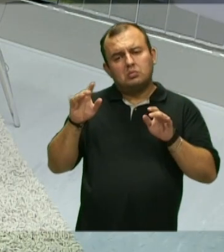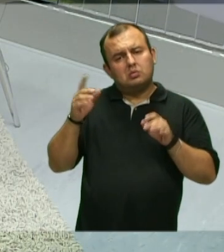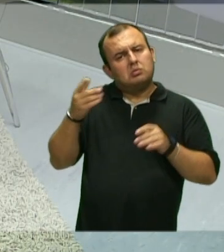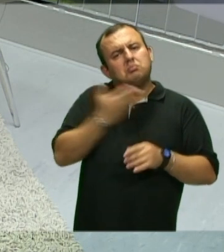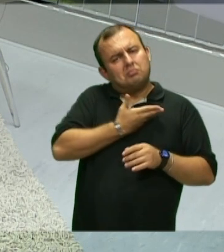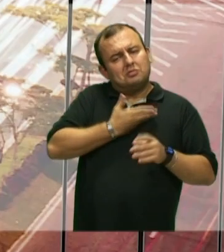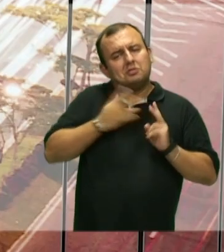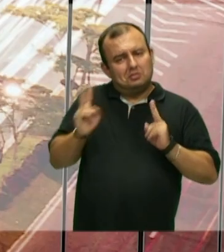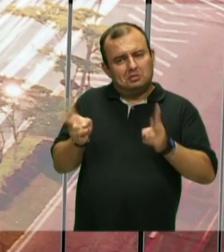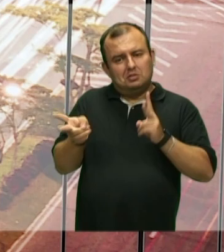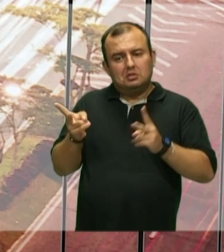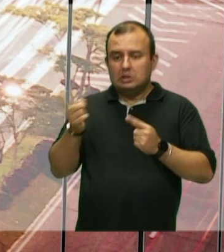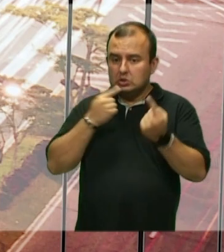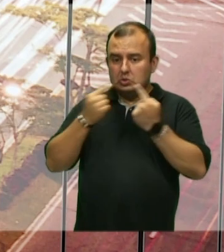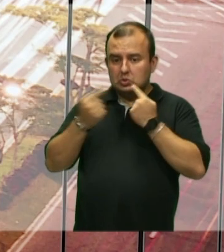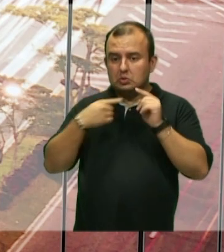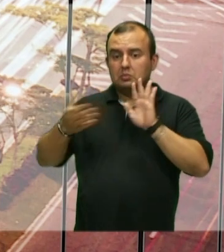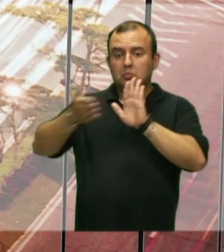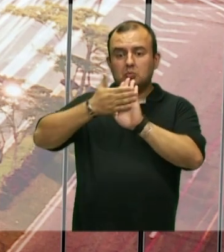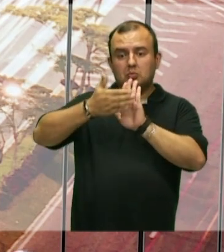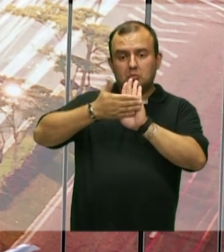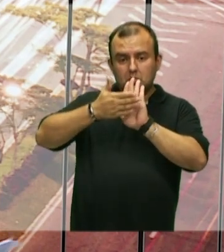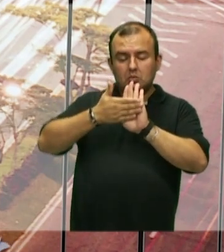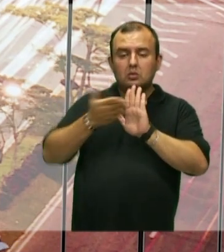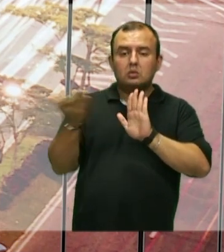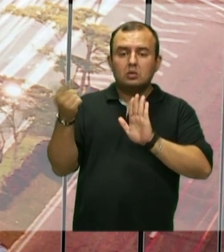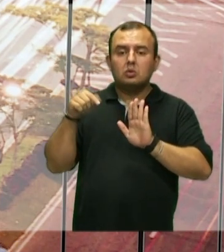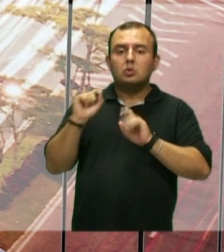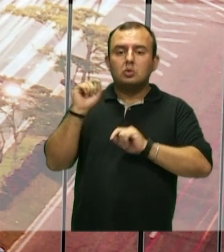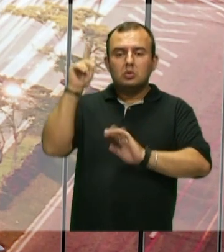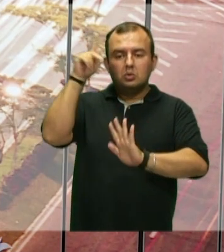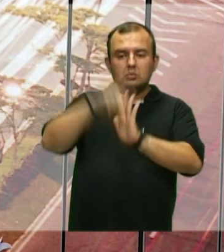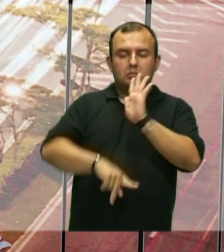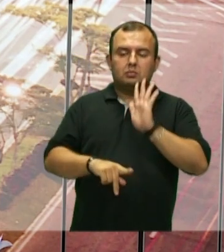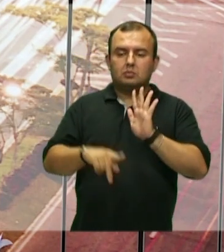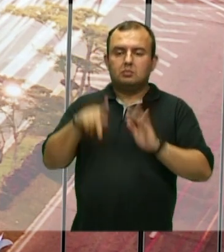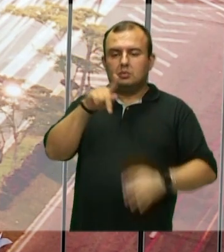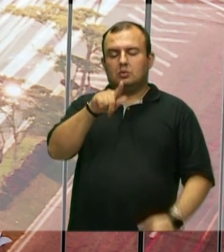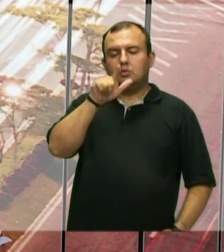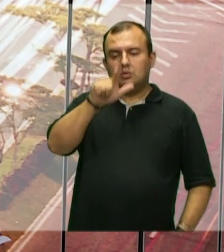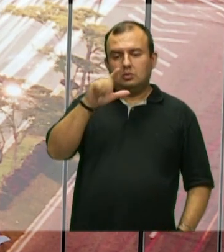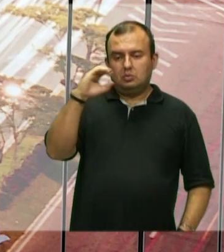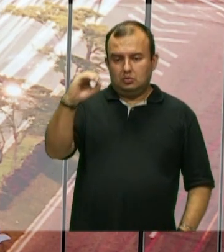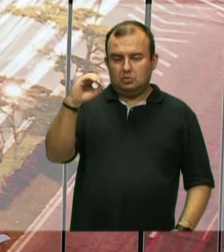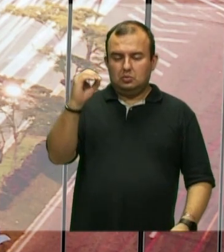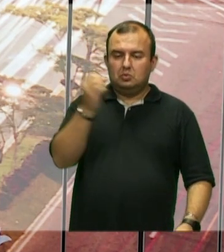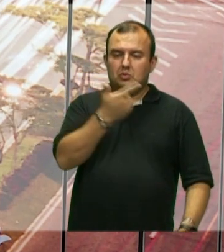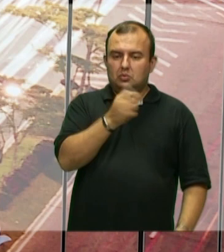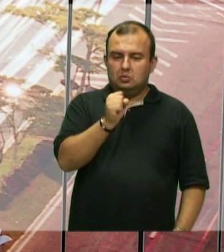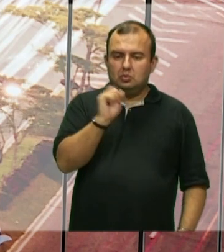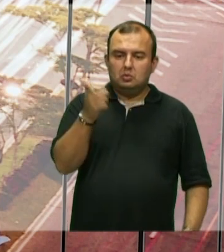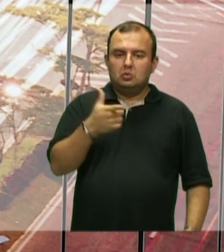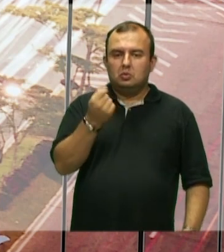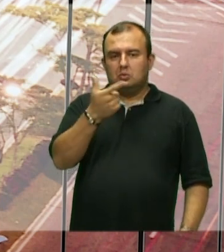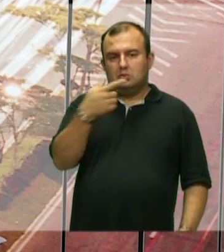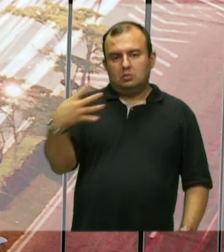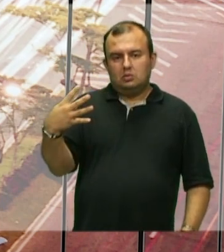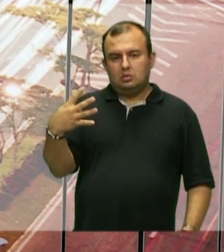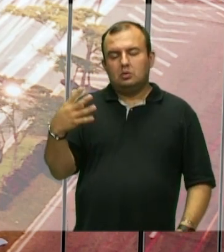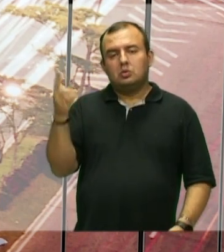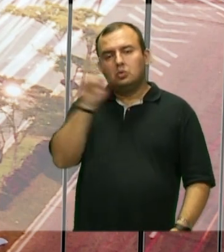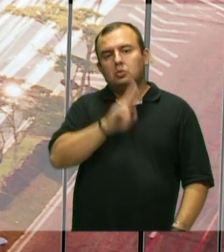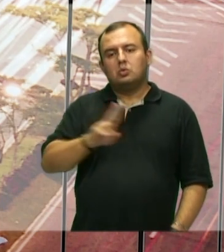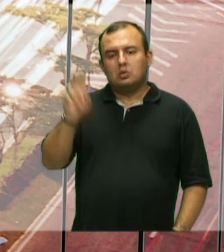diálogo também surgiu uma proposta que está em trâmite na casa, que é o projeto de lei ordinária número 28 de 2024, declara de